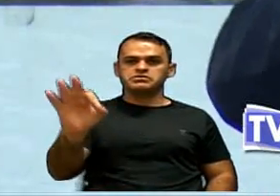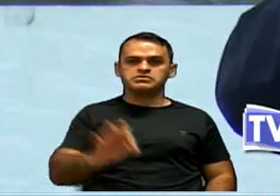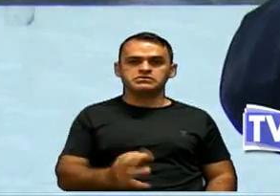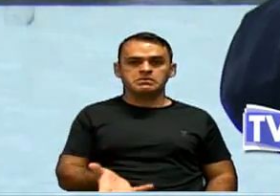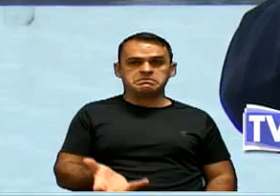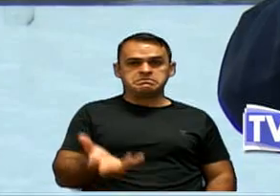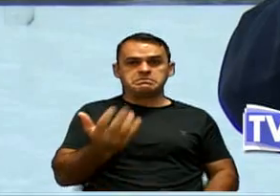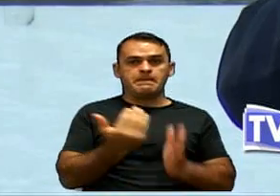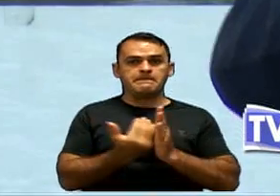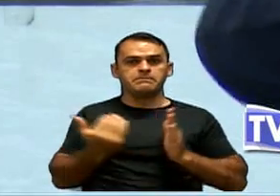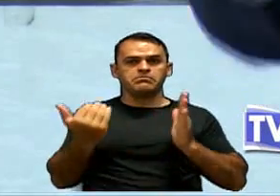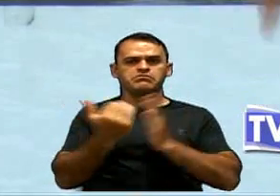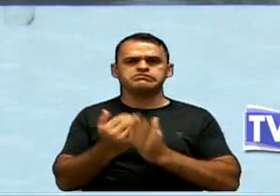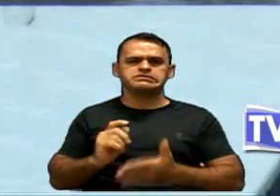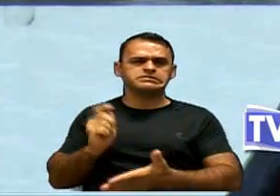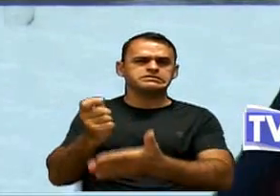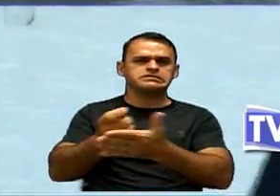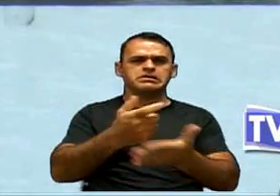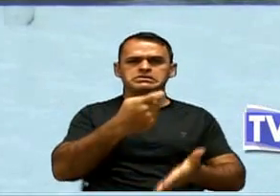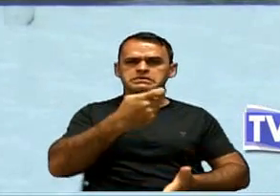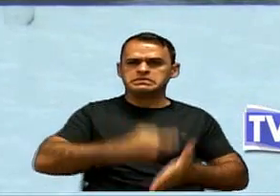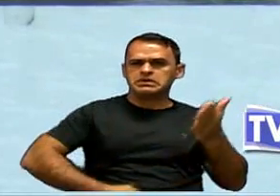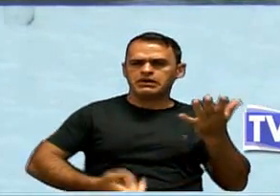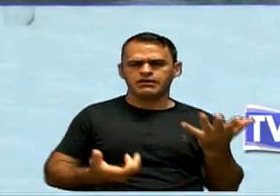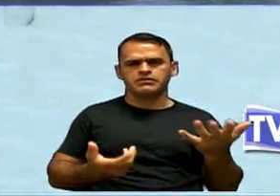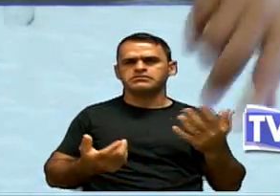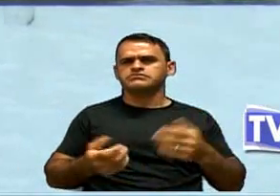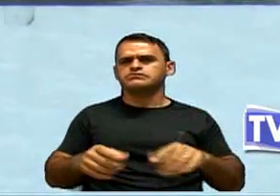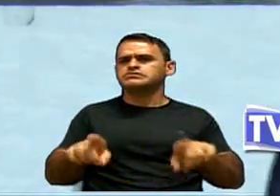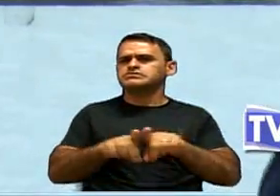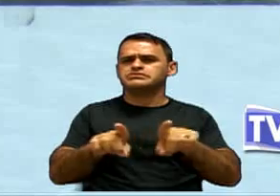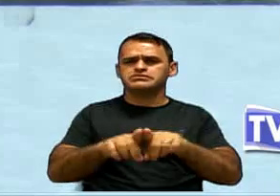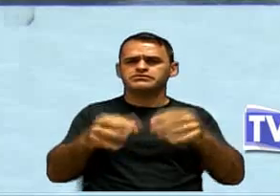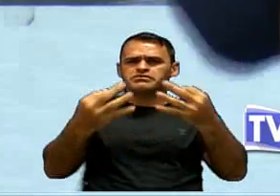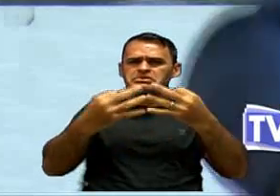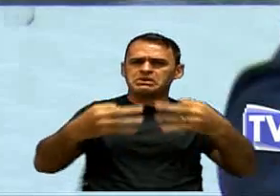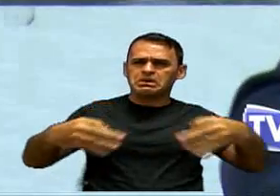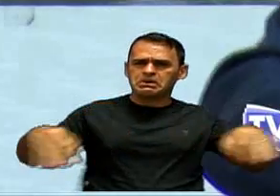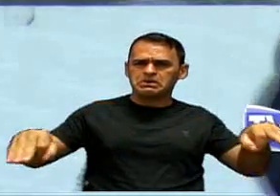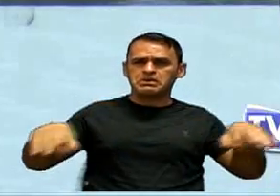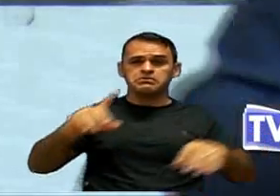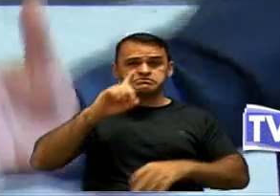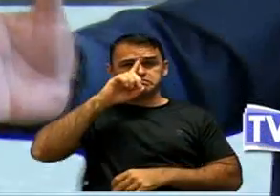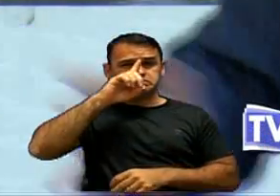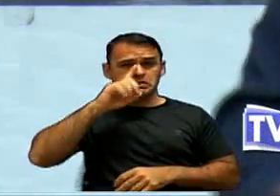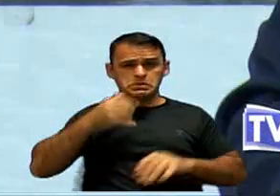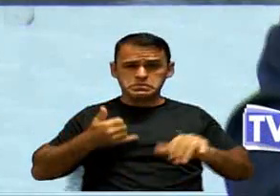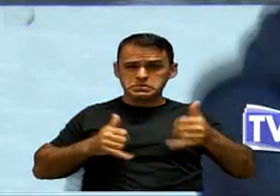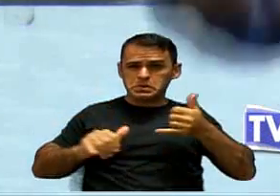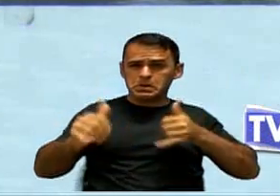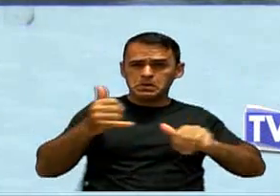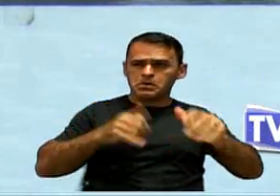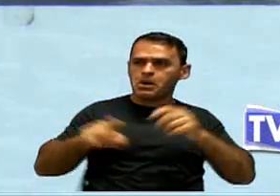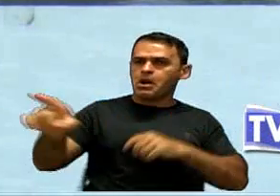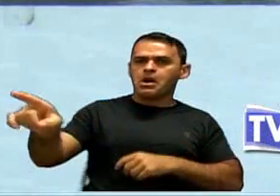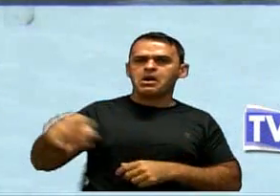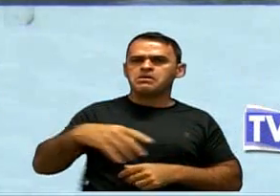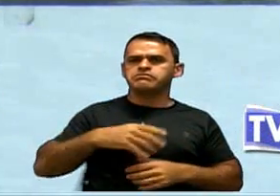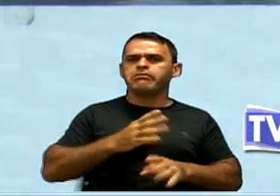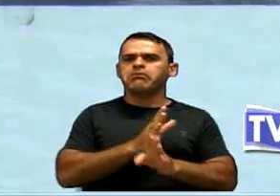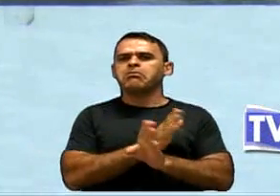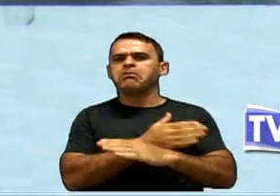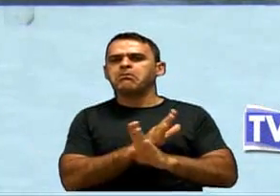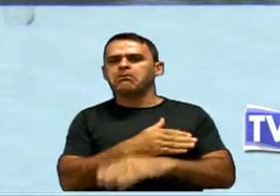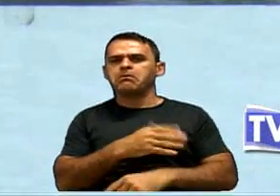que está acontecendo na cidade, montoeira de fio caído, criança quase pegando, e eles não estão nem aí. Onde era